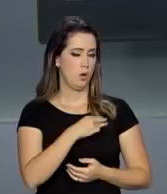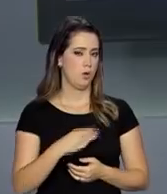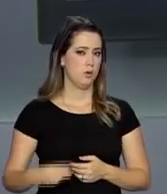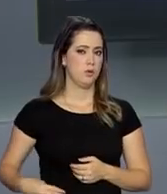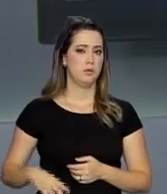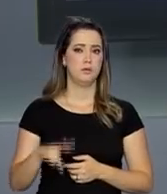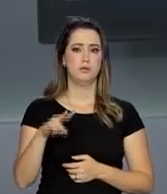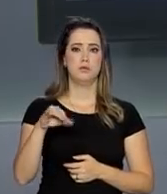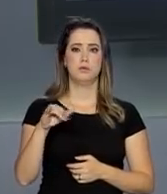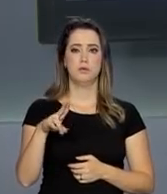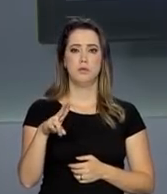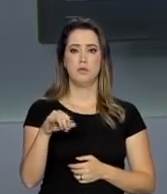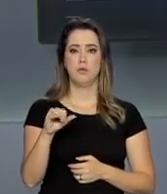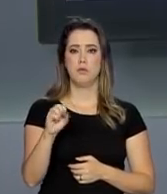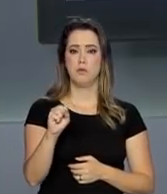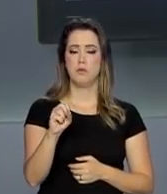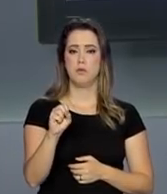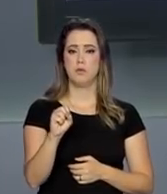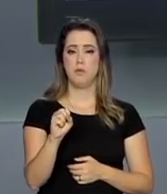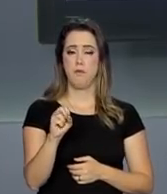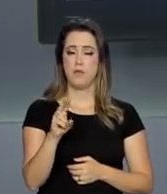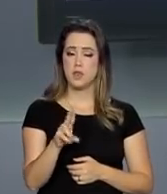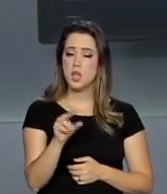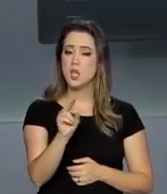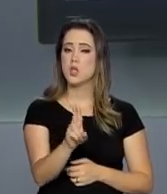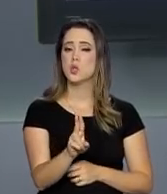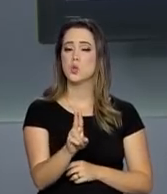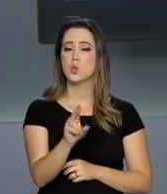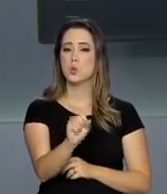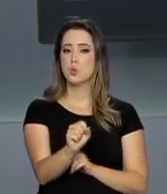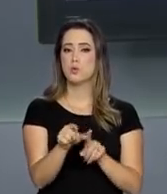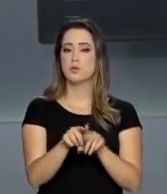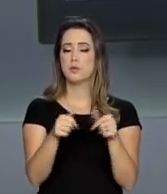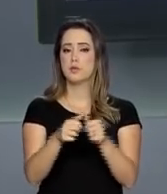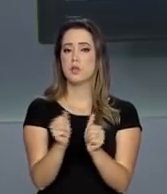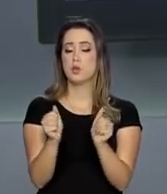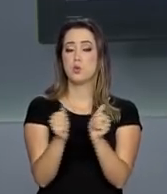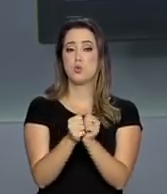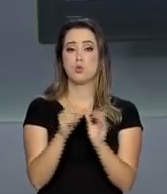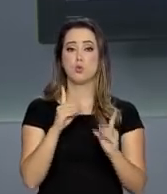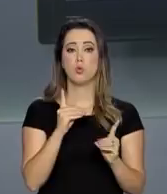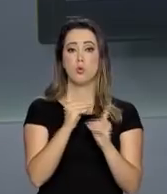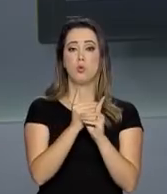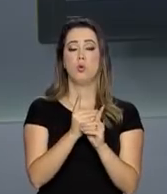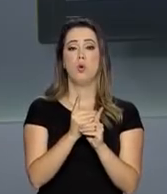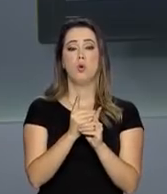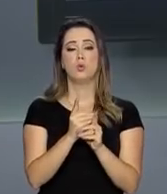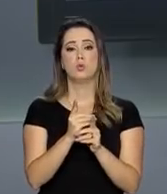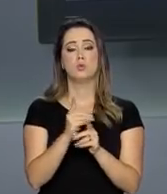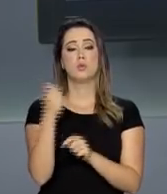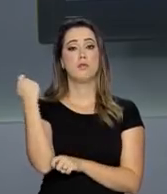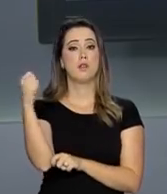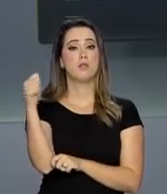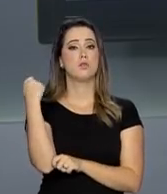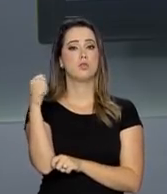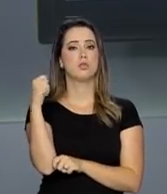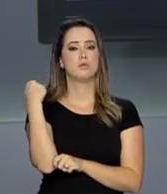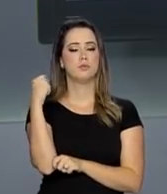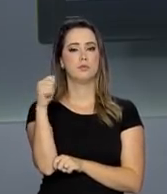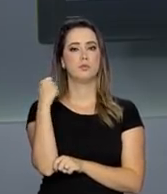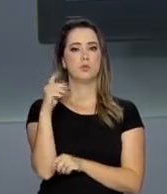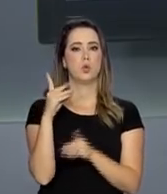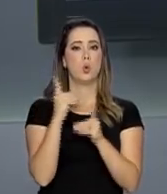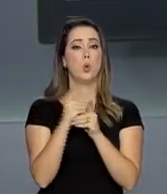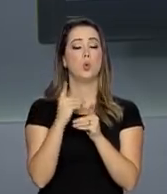Vinícius Lumertz está em Buenos Aires, participando do encontro de ministros do turismo do G20, o WTTC, que começa